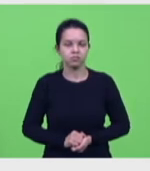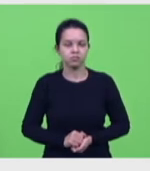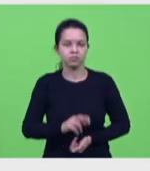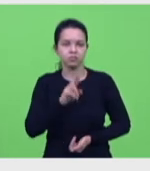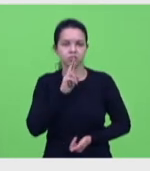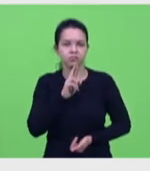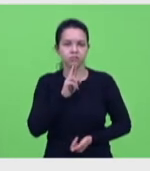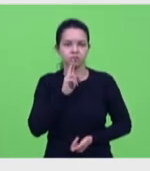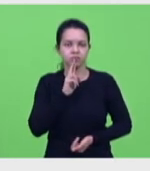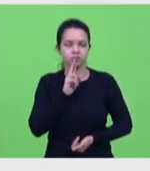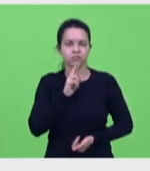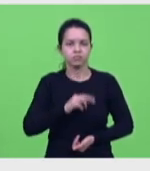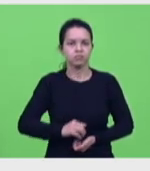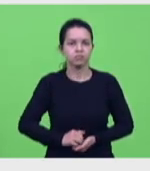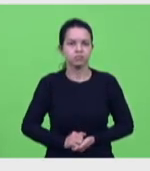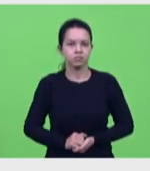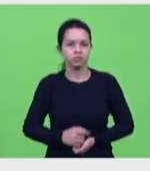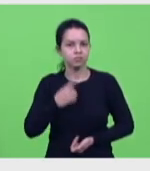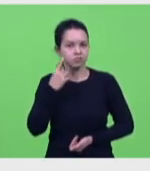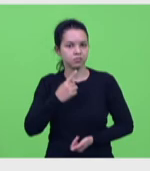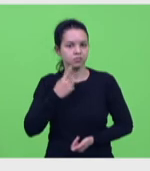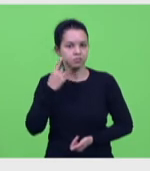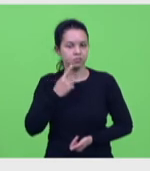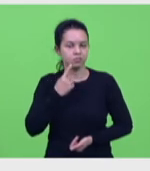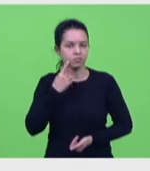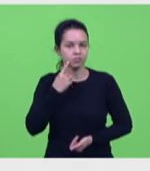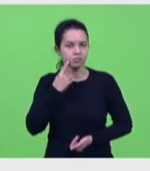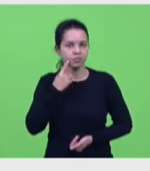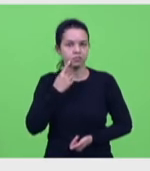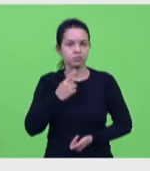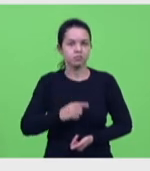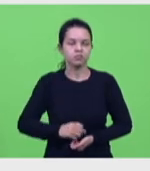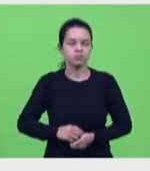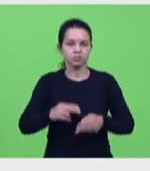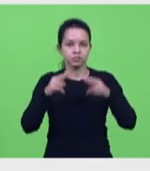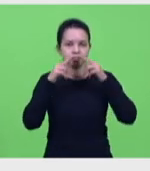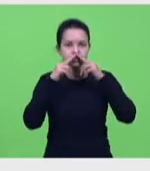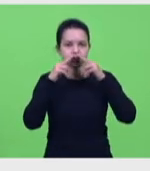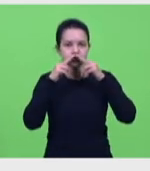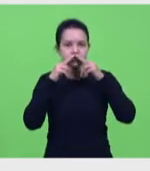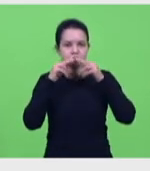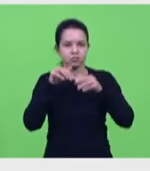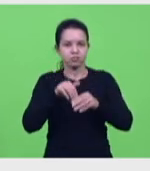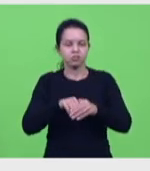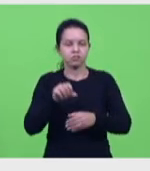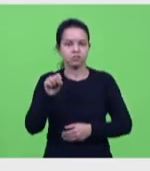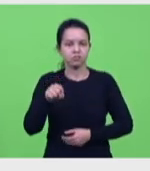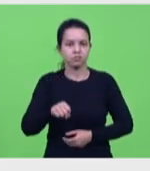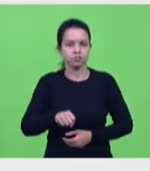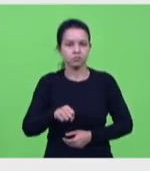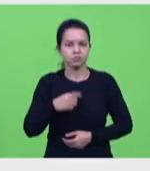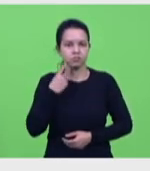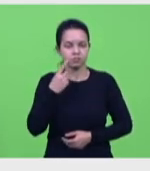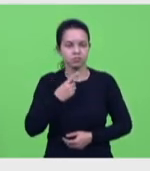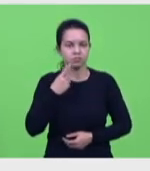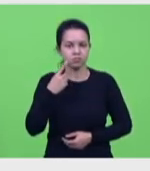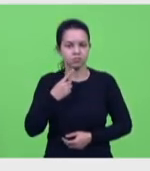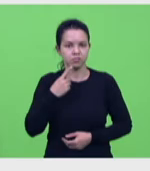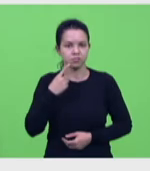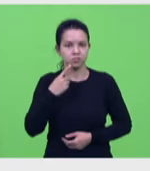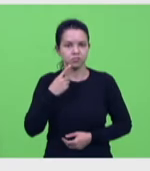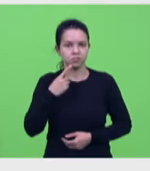Como vota deputado Romildo Titon? Voto sim, senhor presidente. Como vota deputado Sérgio Mota?